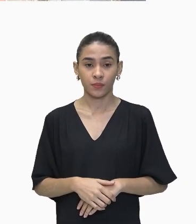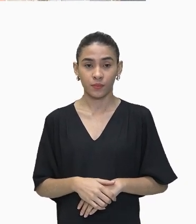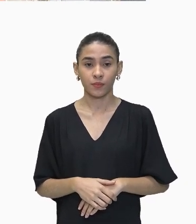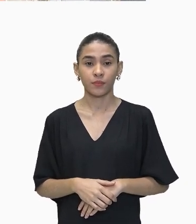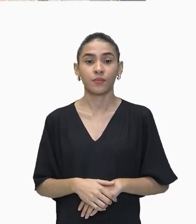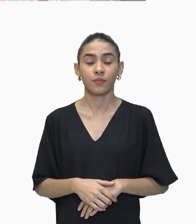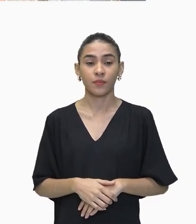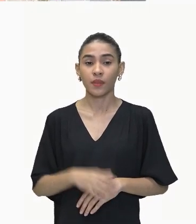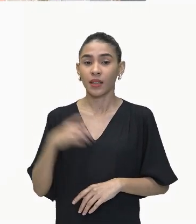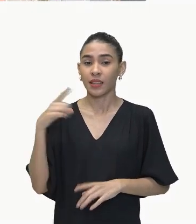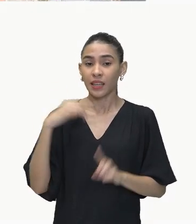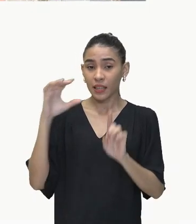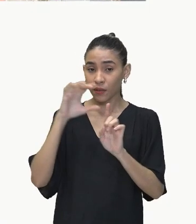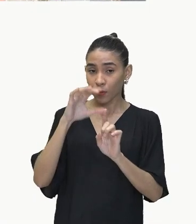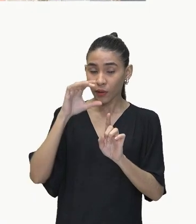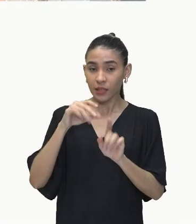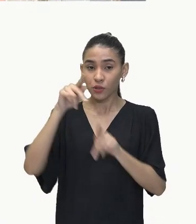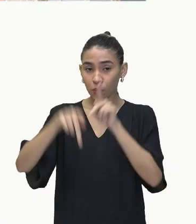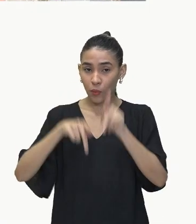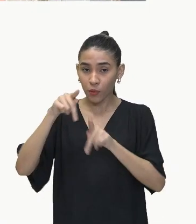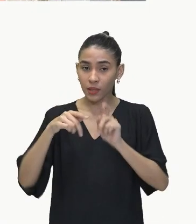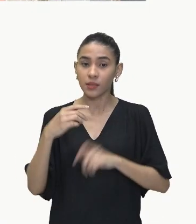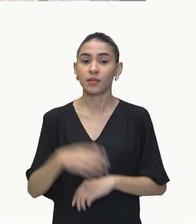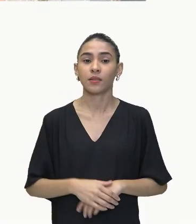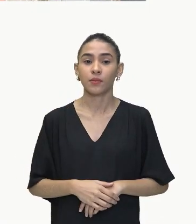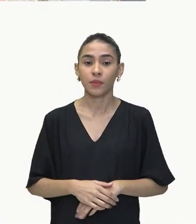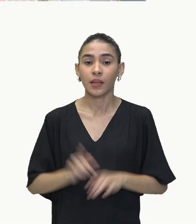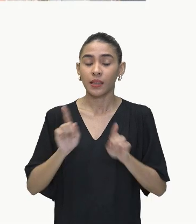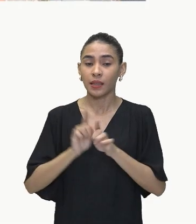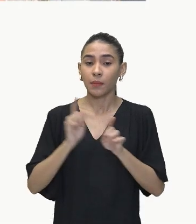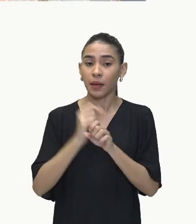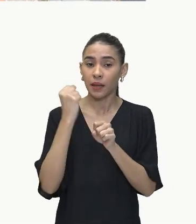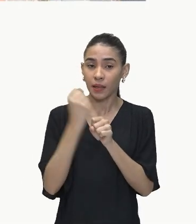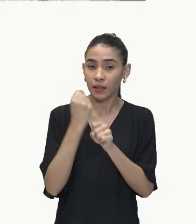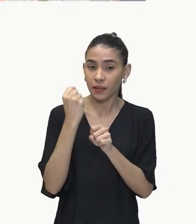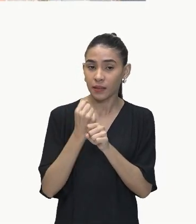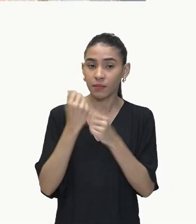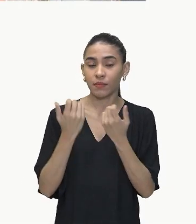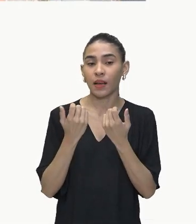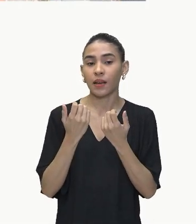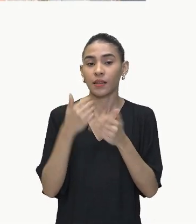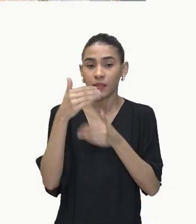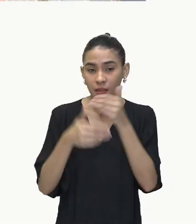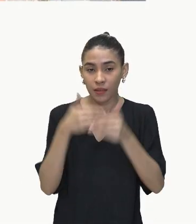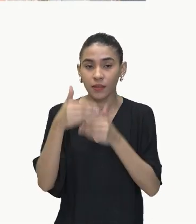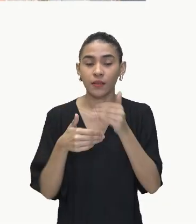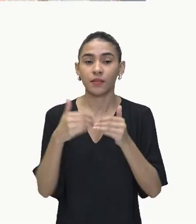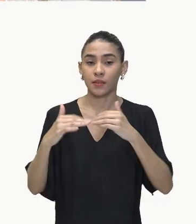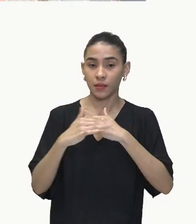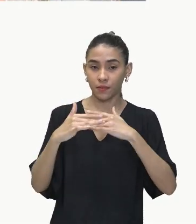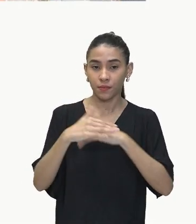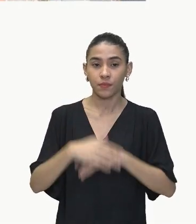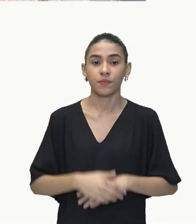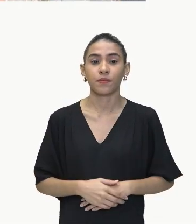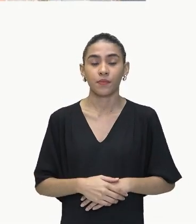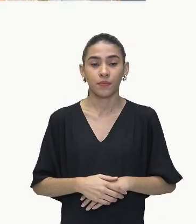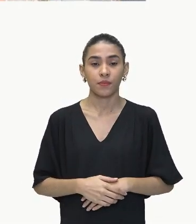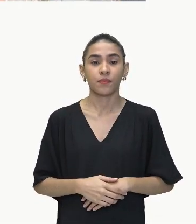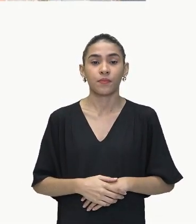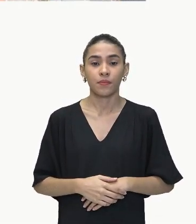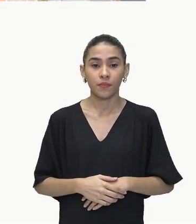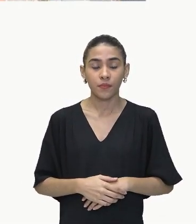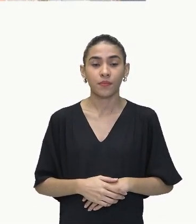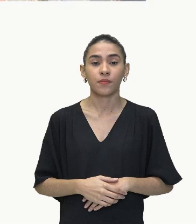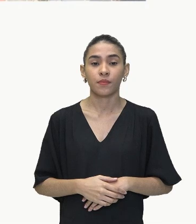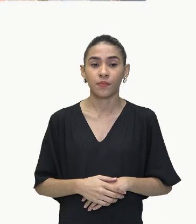Concentram uma população significativa, a infraestrutura dessas cidades é desenvolvida e estão